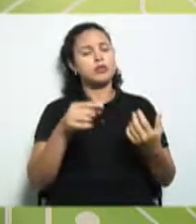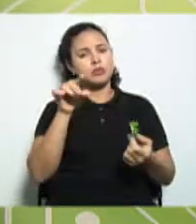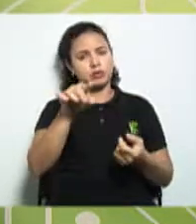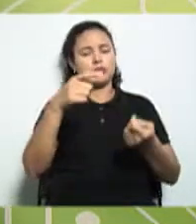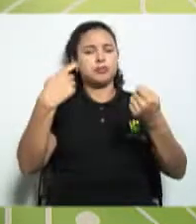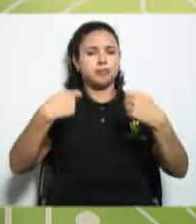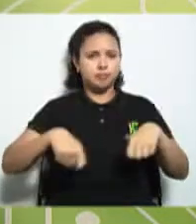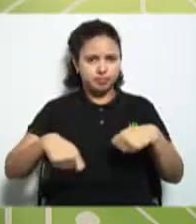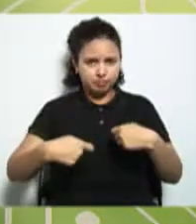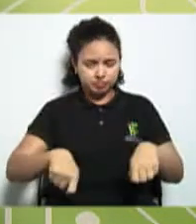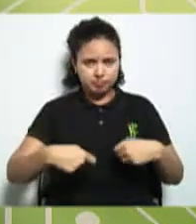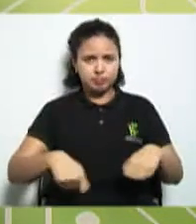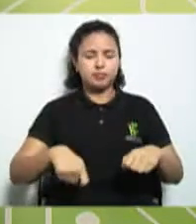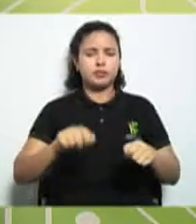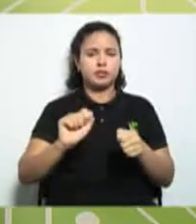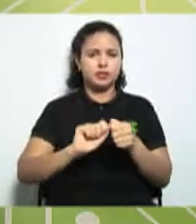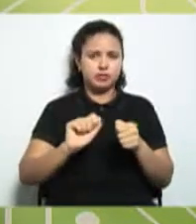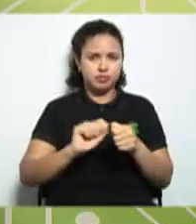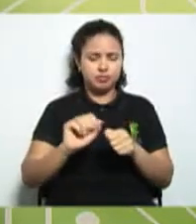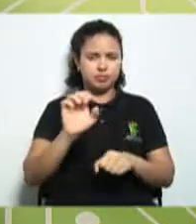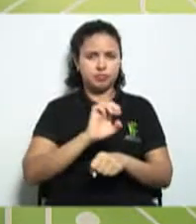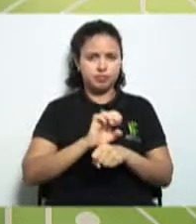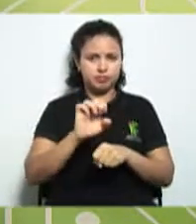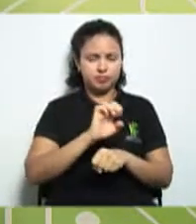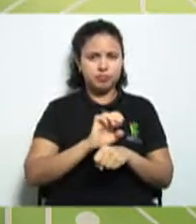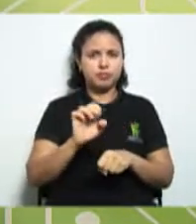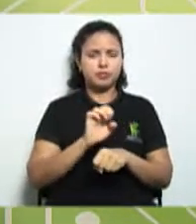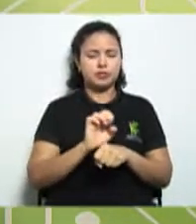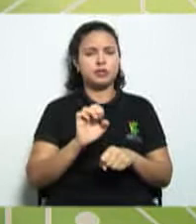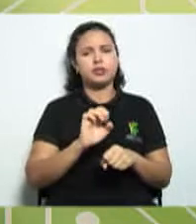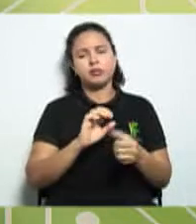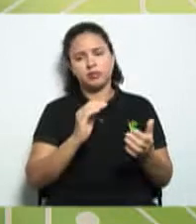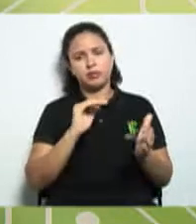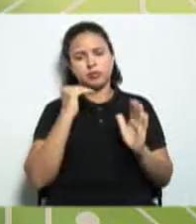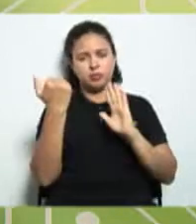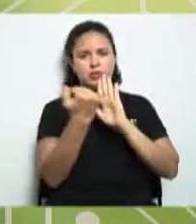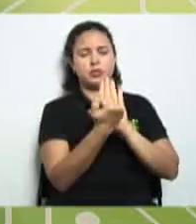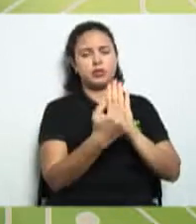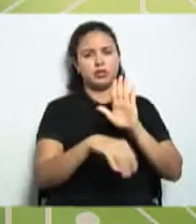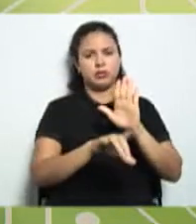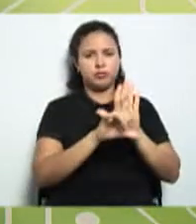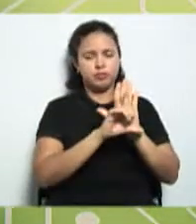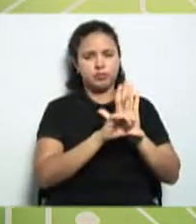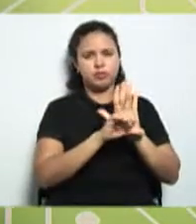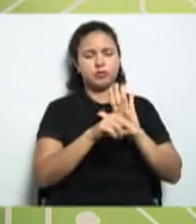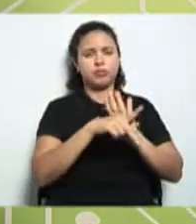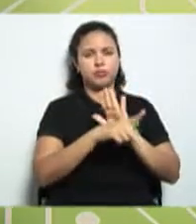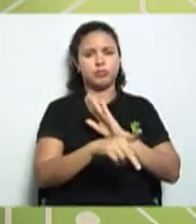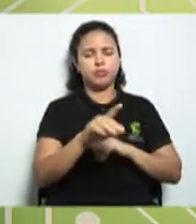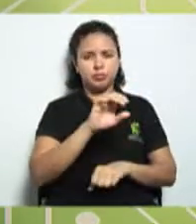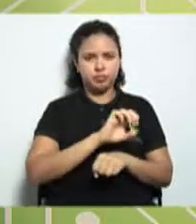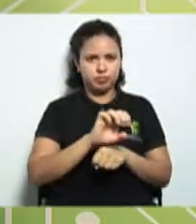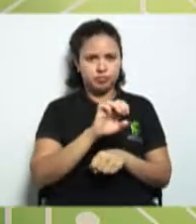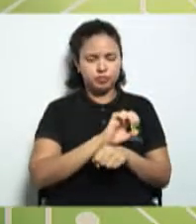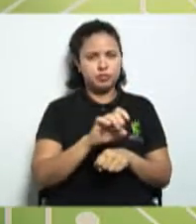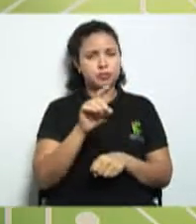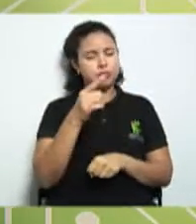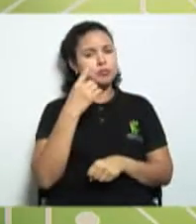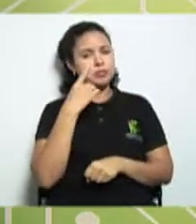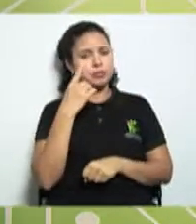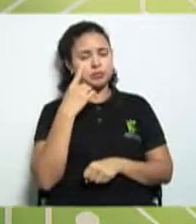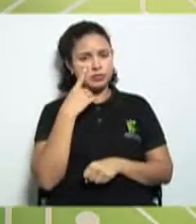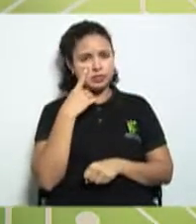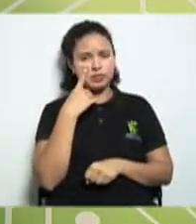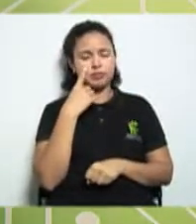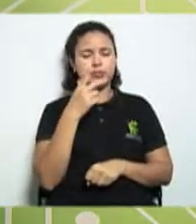terá que fazê-lo, né? Cumprindo de acordo com a legislação que rege o estágio, como você viu aí na externa, né?